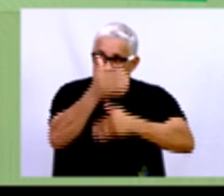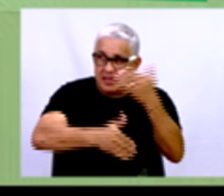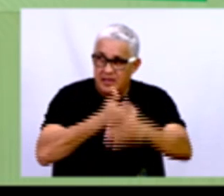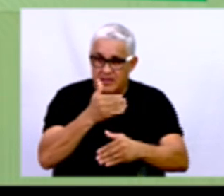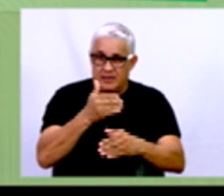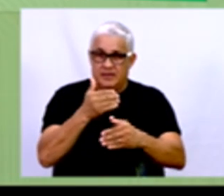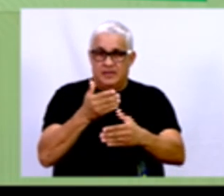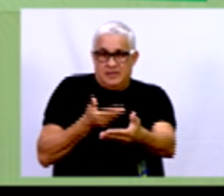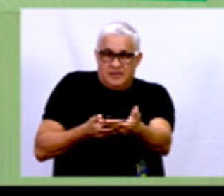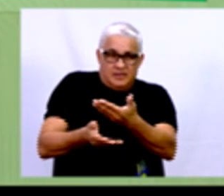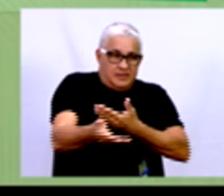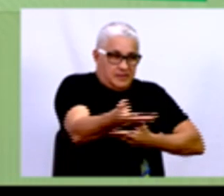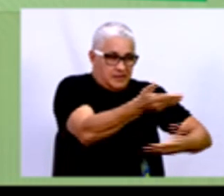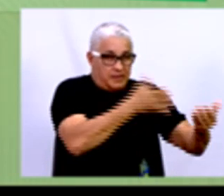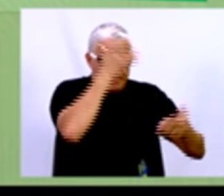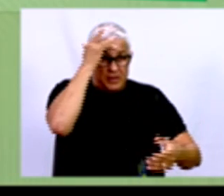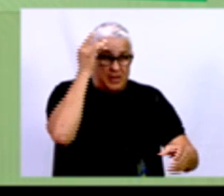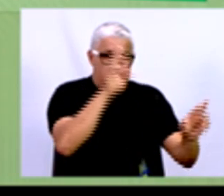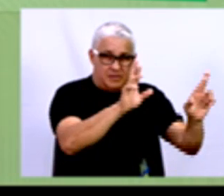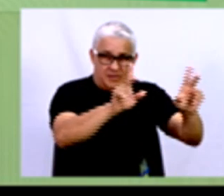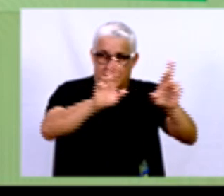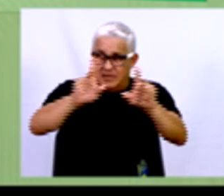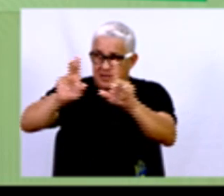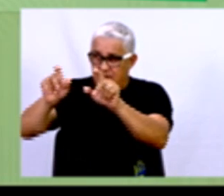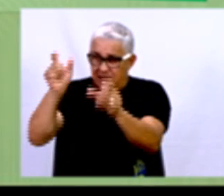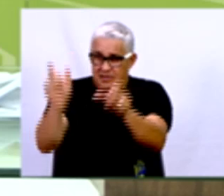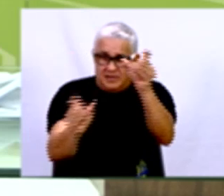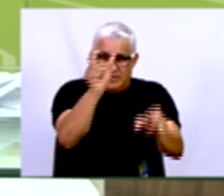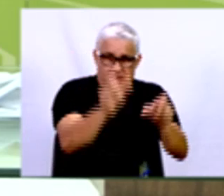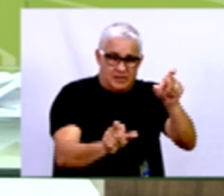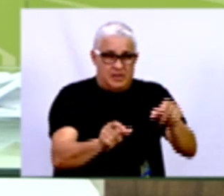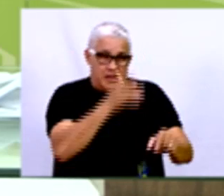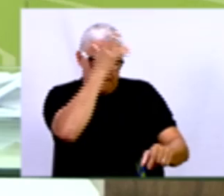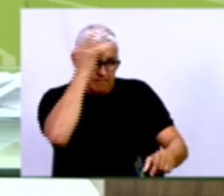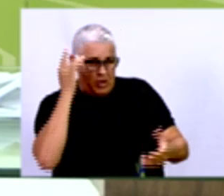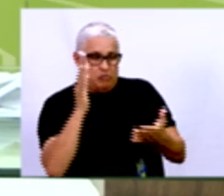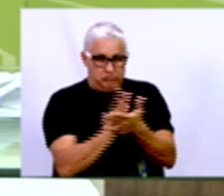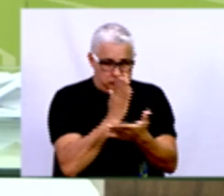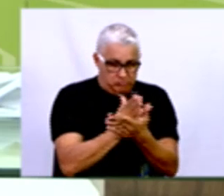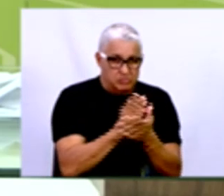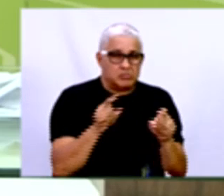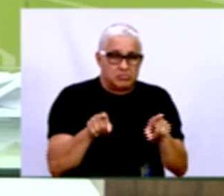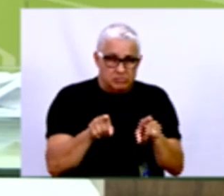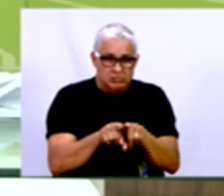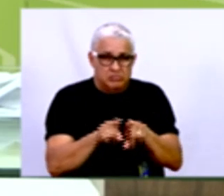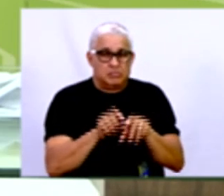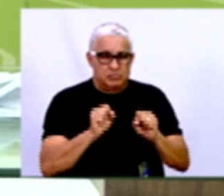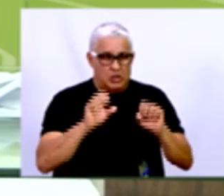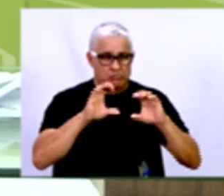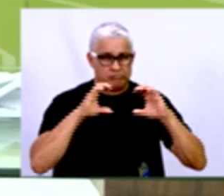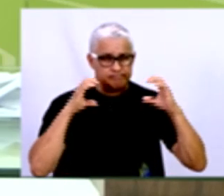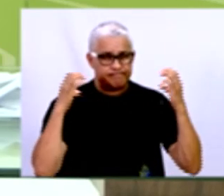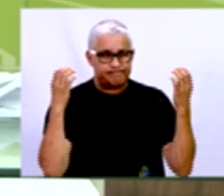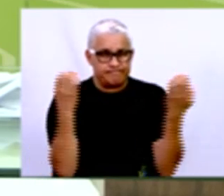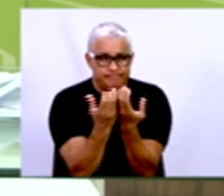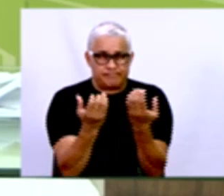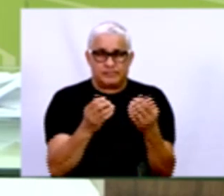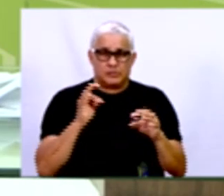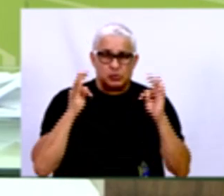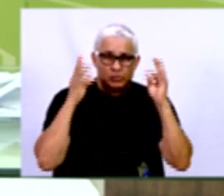uma relação entre as pessoas. Pode ser uma pessoa e um livro, pode ser uma comunidade inteira, podem